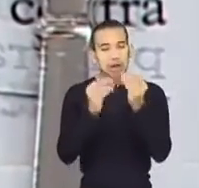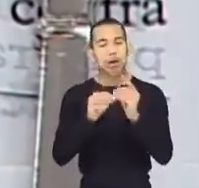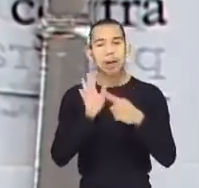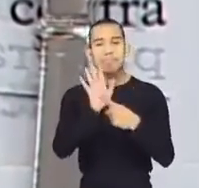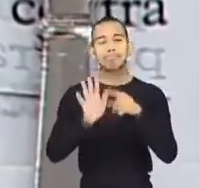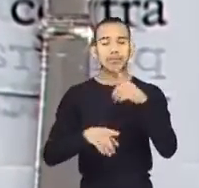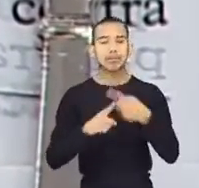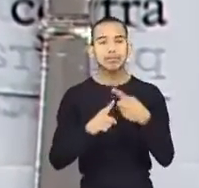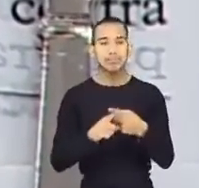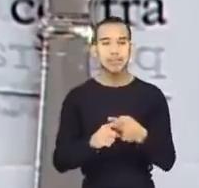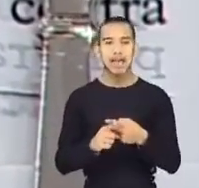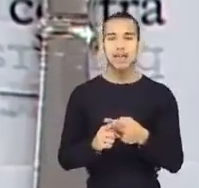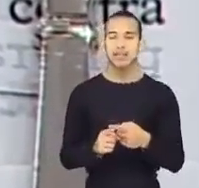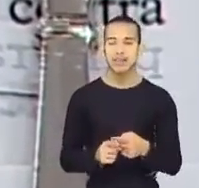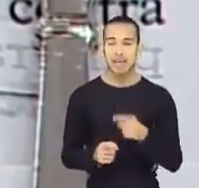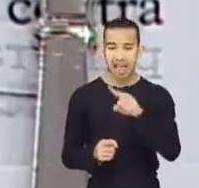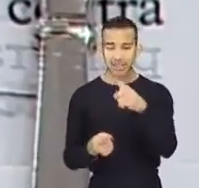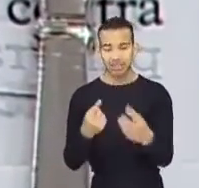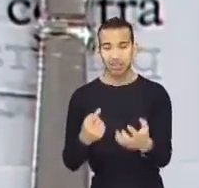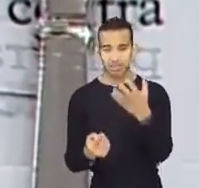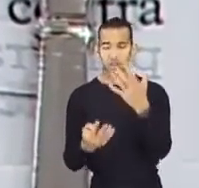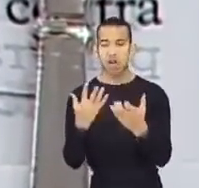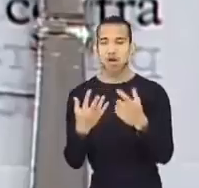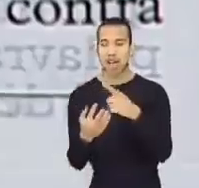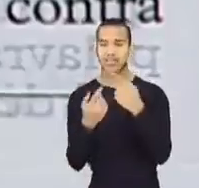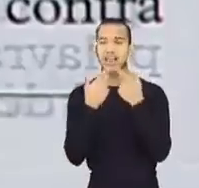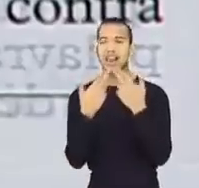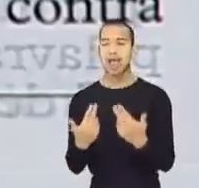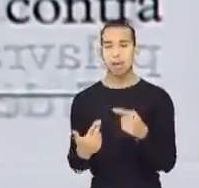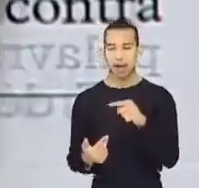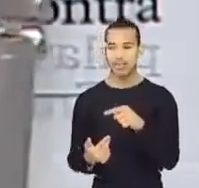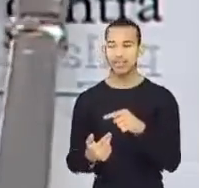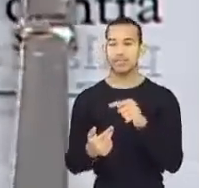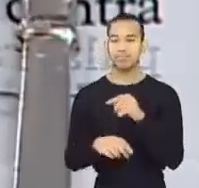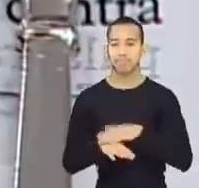porque esse fogo, essa linguagem aí,